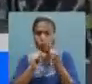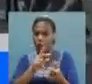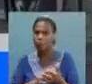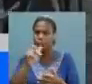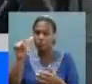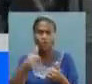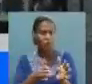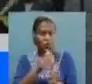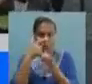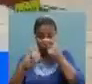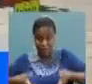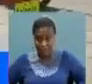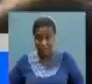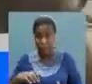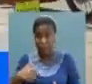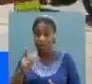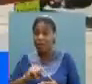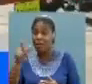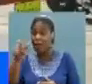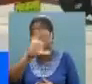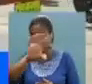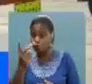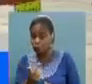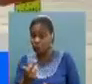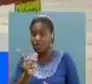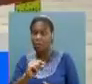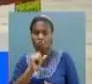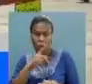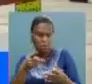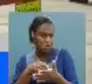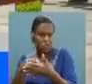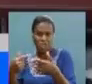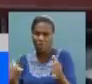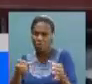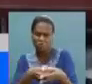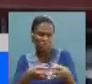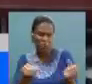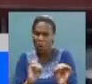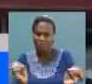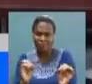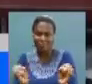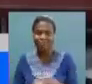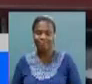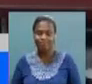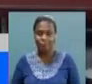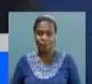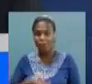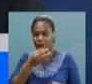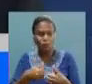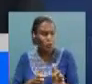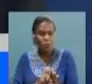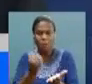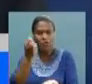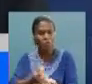todos os cidadãos cabo verdianos e de suspeitos também sem qualquer limite por classe estou a falar de todos os passaportes do